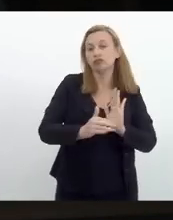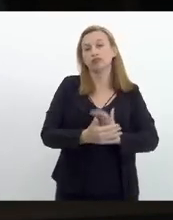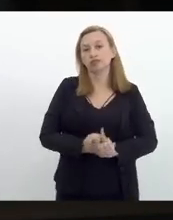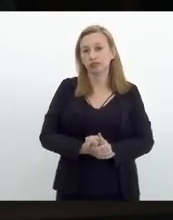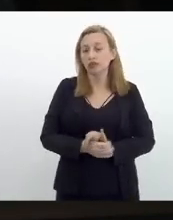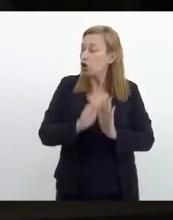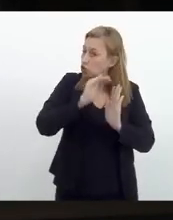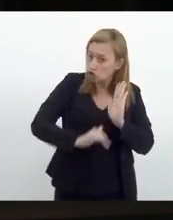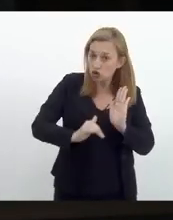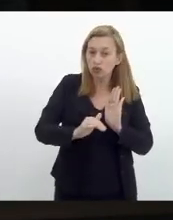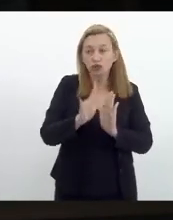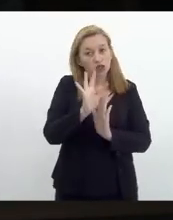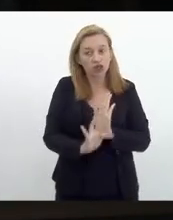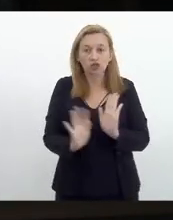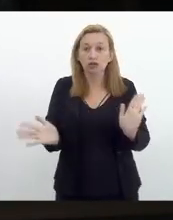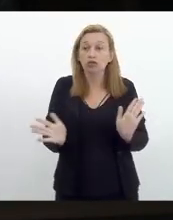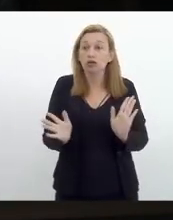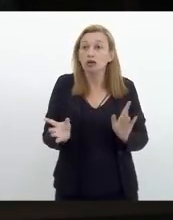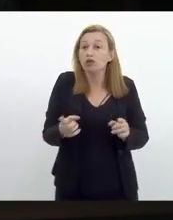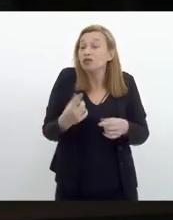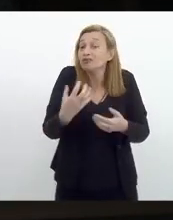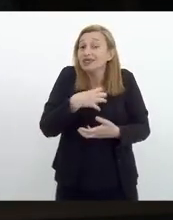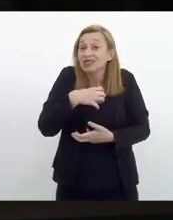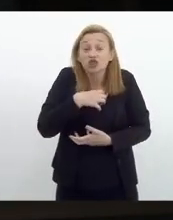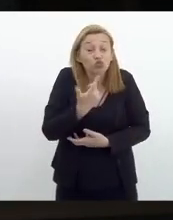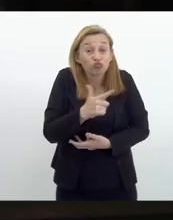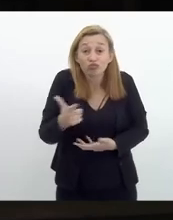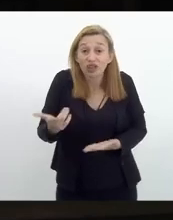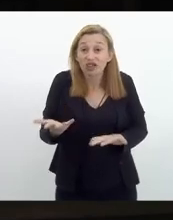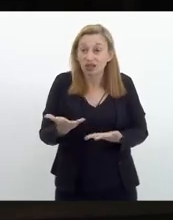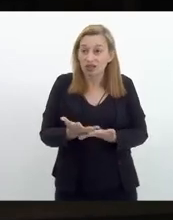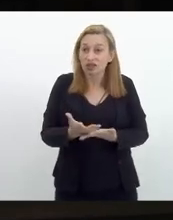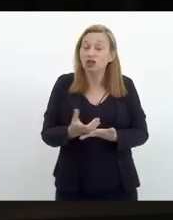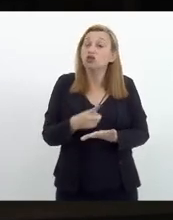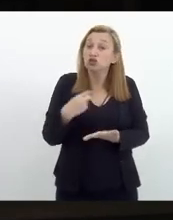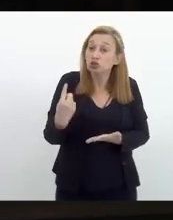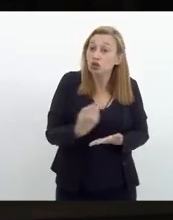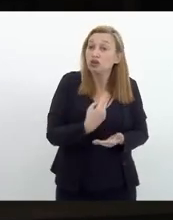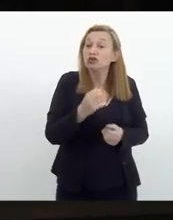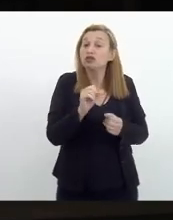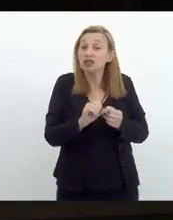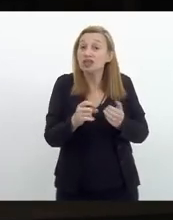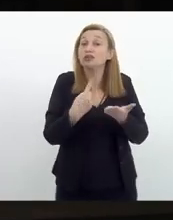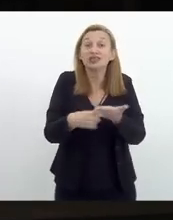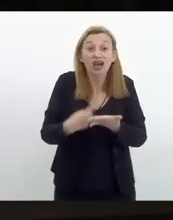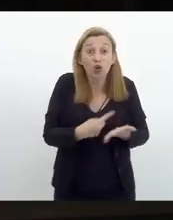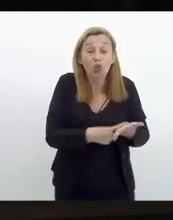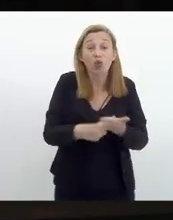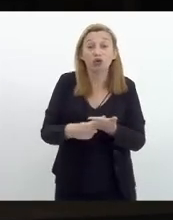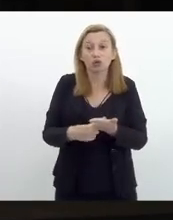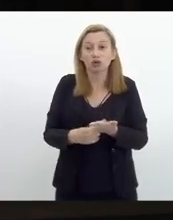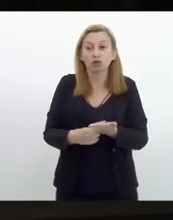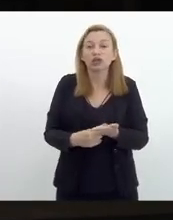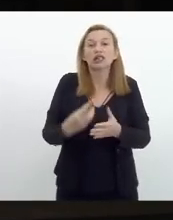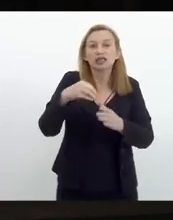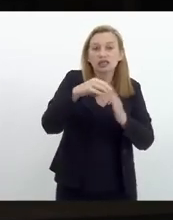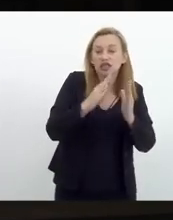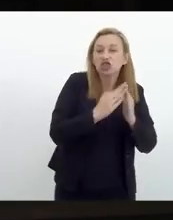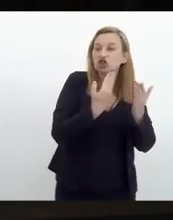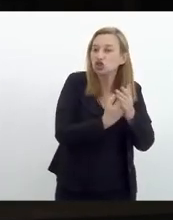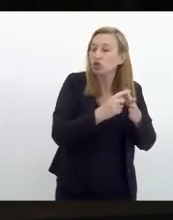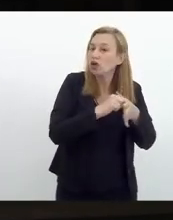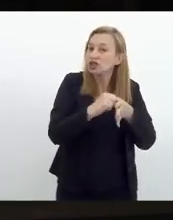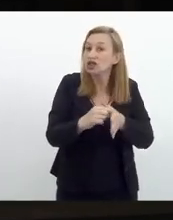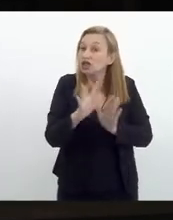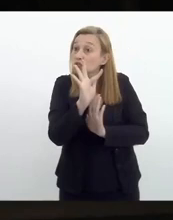eu tiro do texto então porque não tem sentido nós fizemos acordo no colégio de líderes